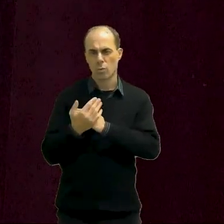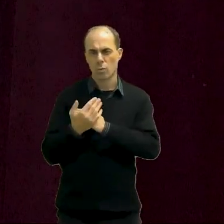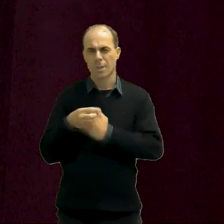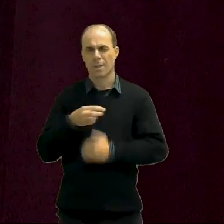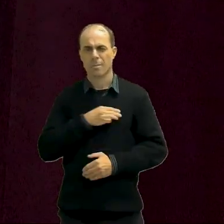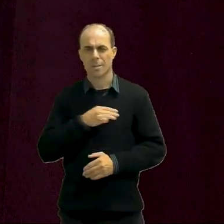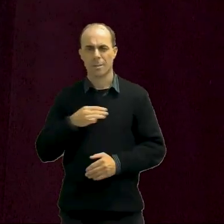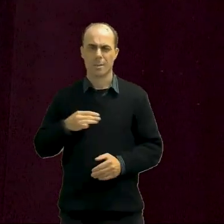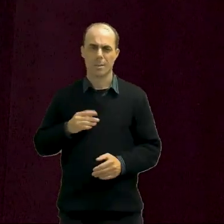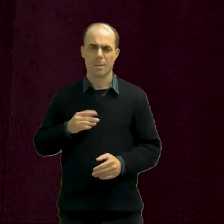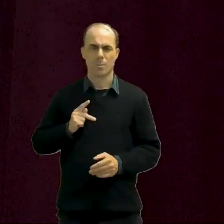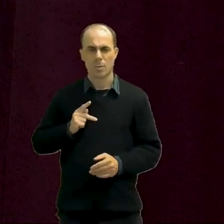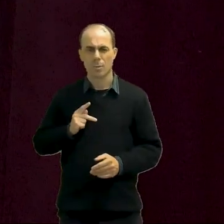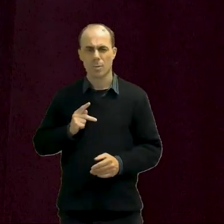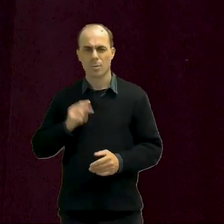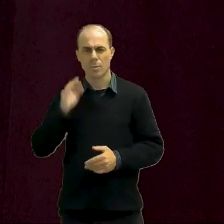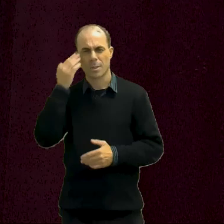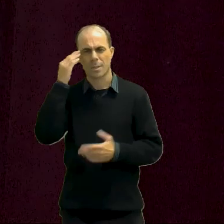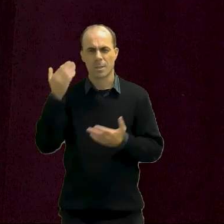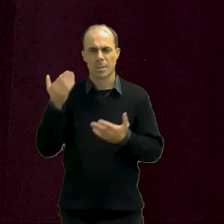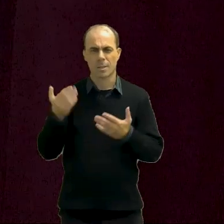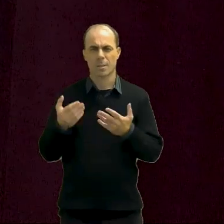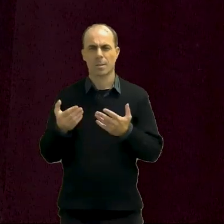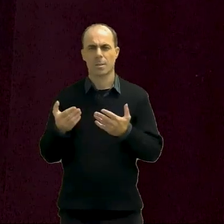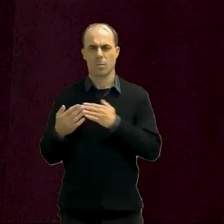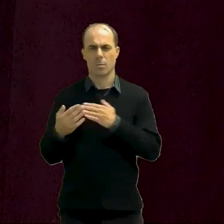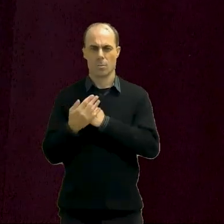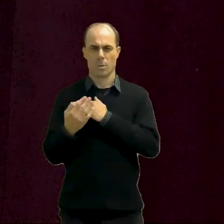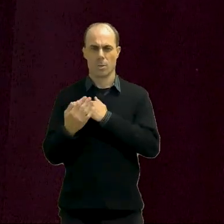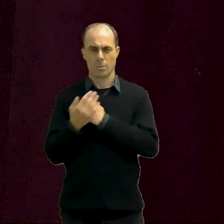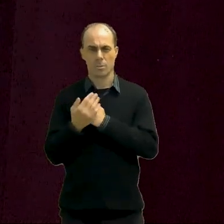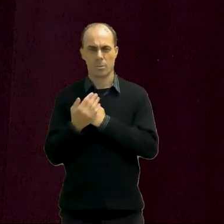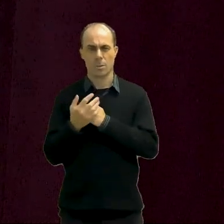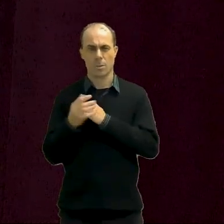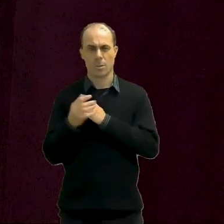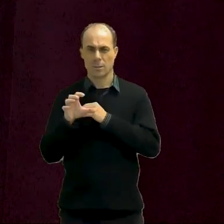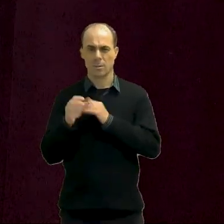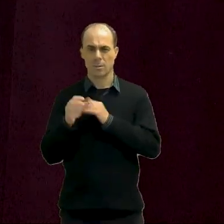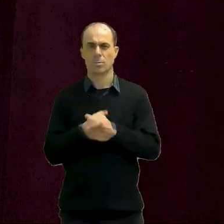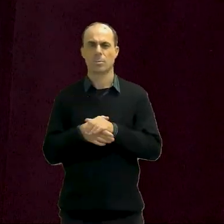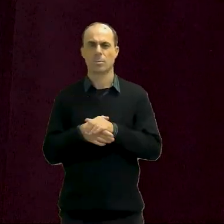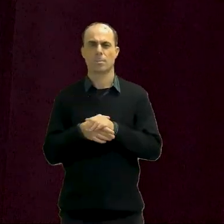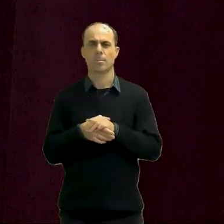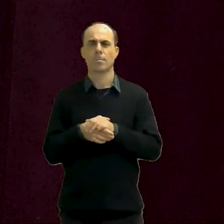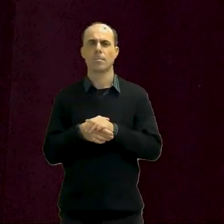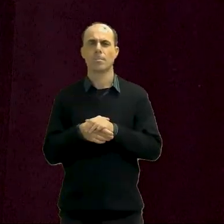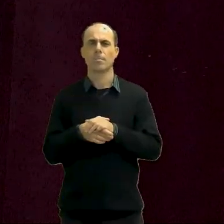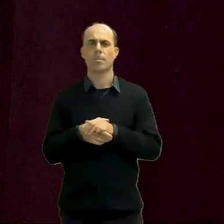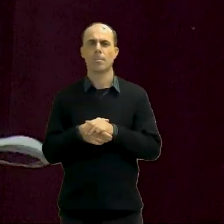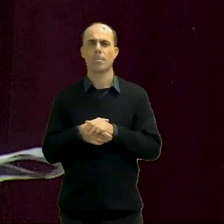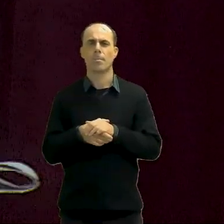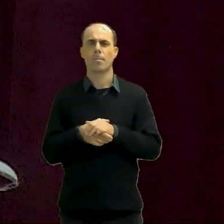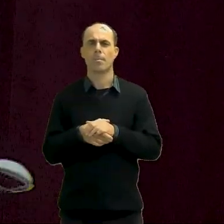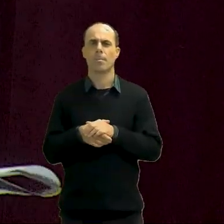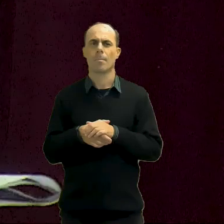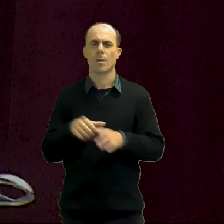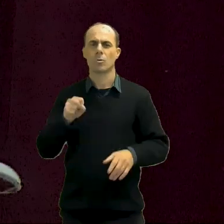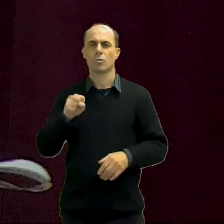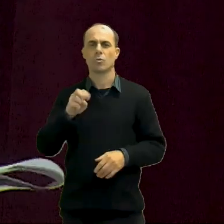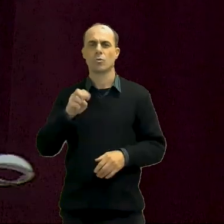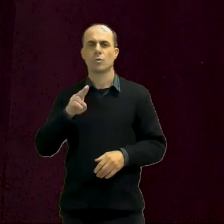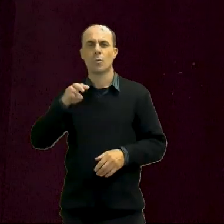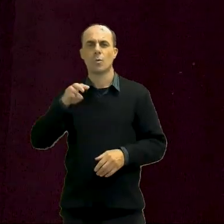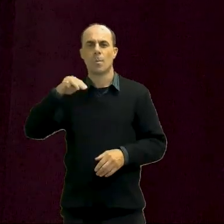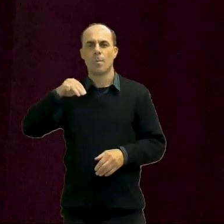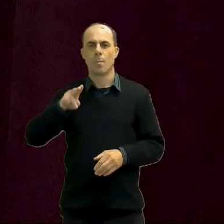essa essa análise eh da da dessa súmula aplicação dessa súmula eh E como você o Ministério Público